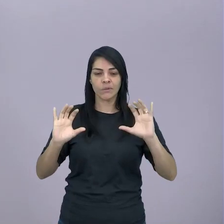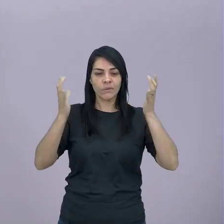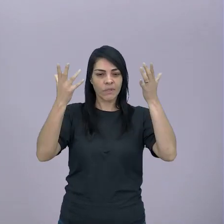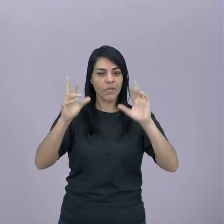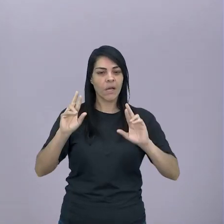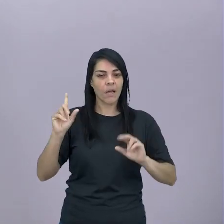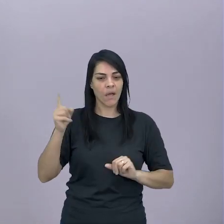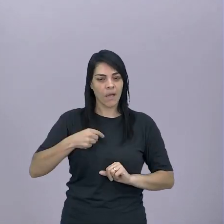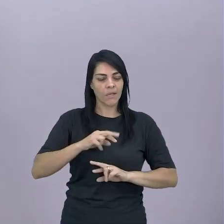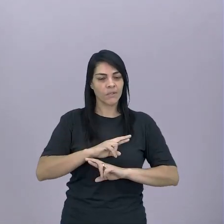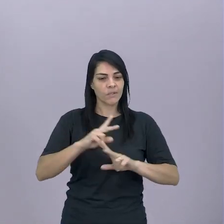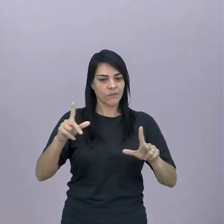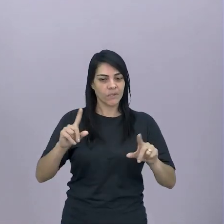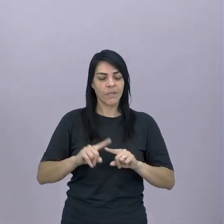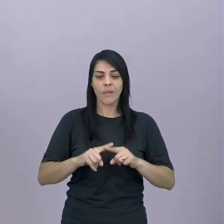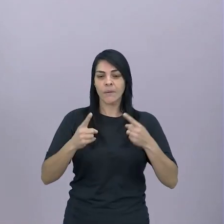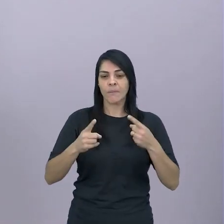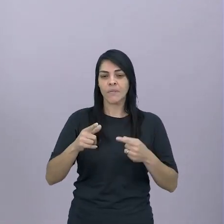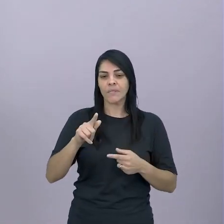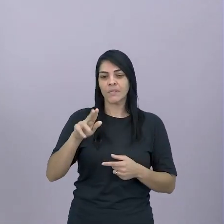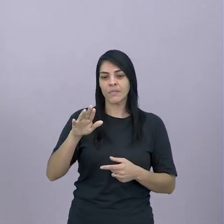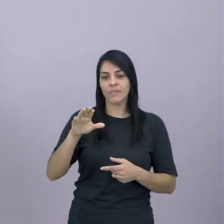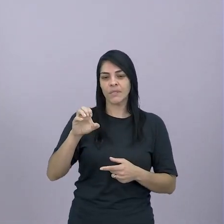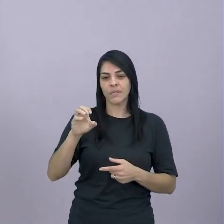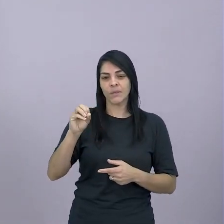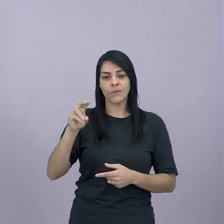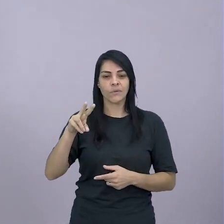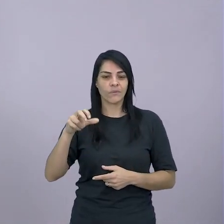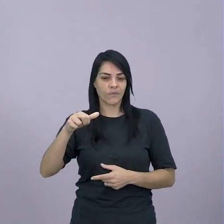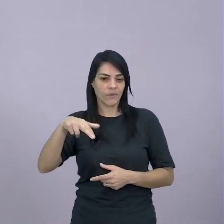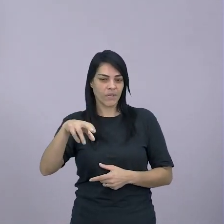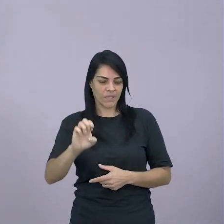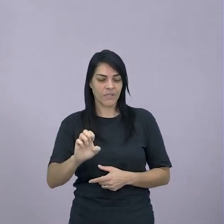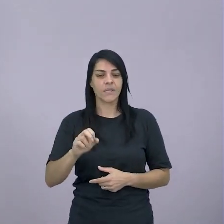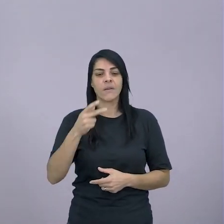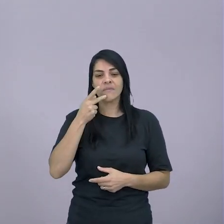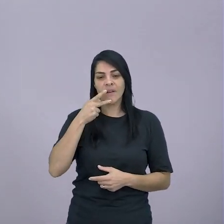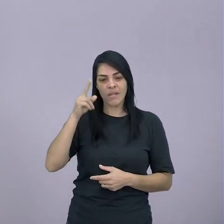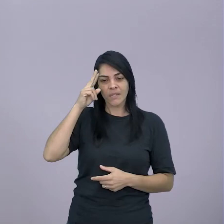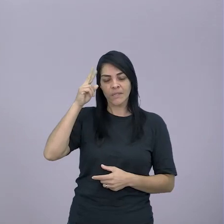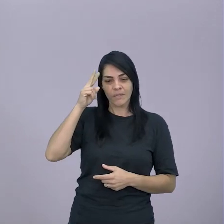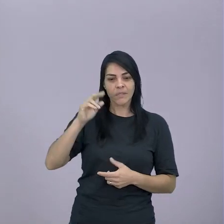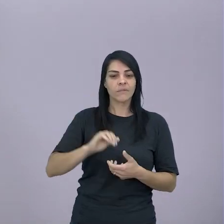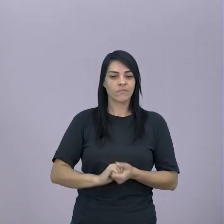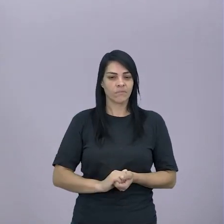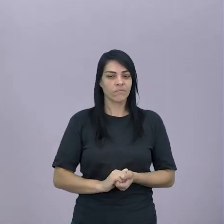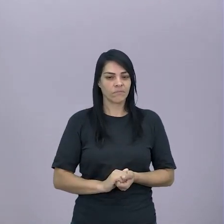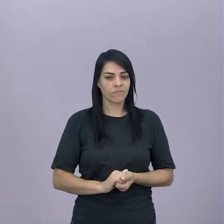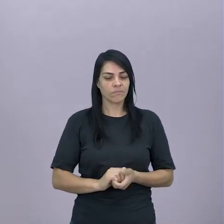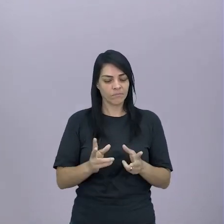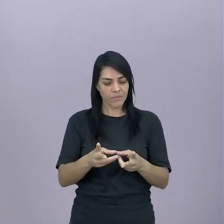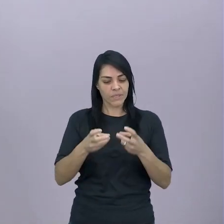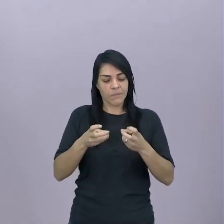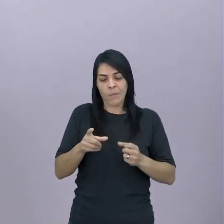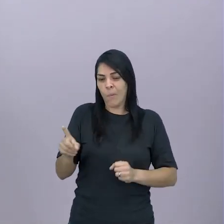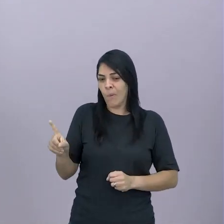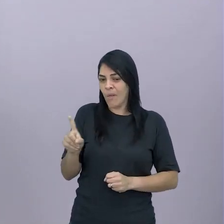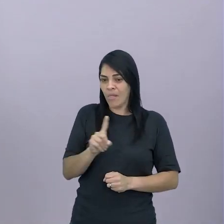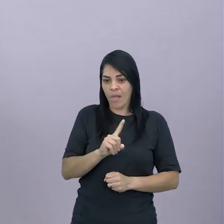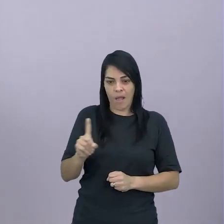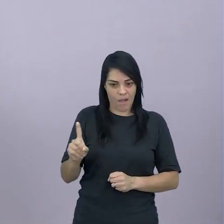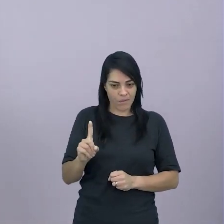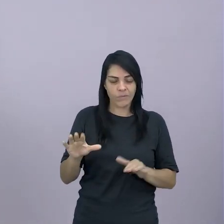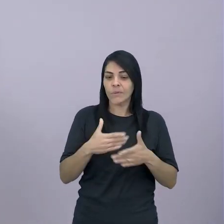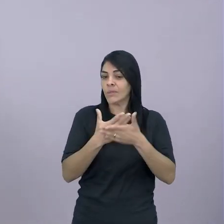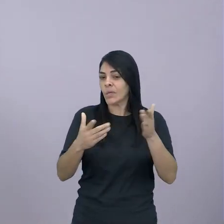ser diferentes. Giovanni, ao falar sobre a história e os solstícios, vemos que não, né? Então